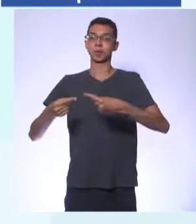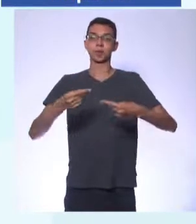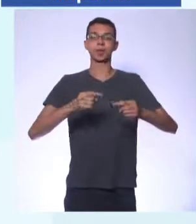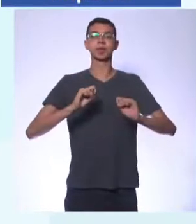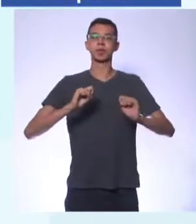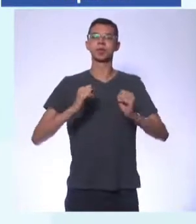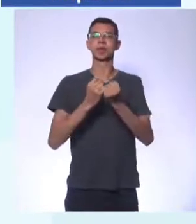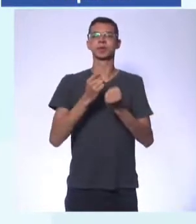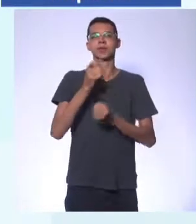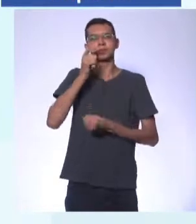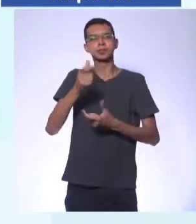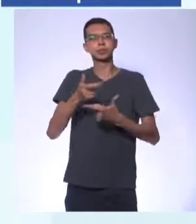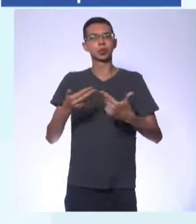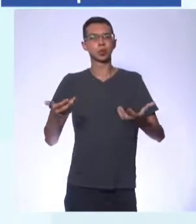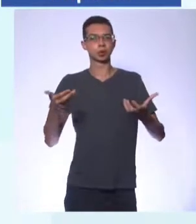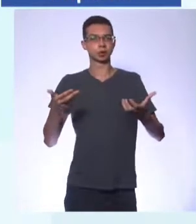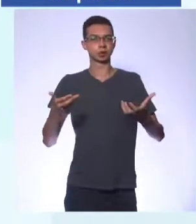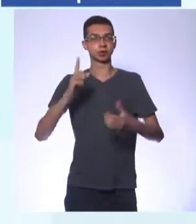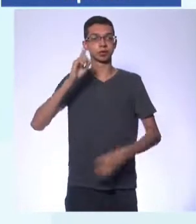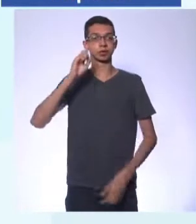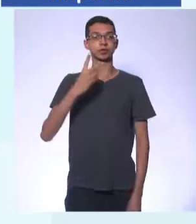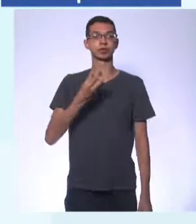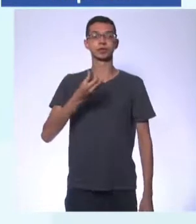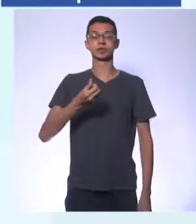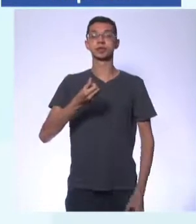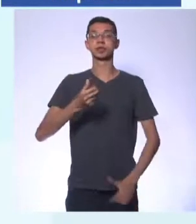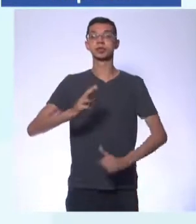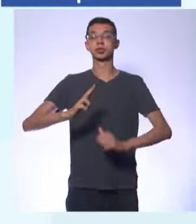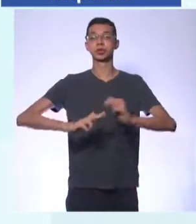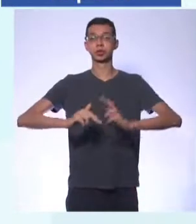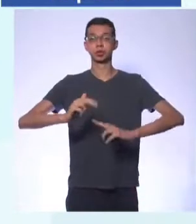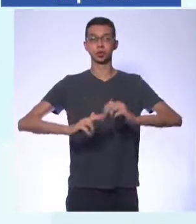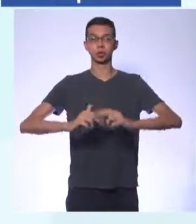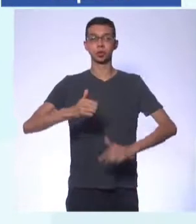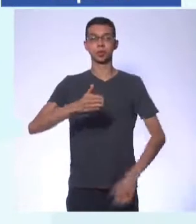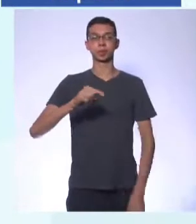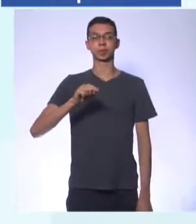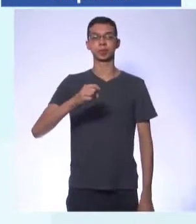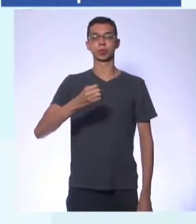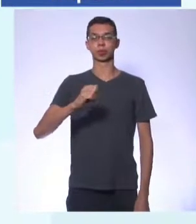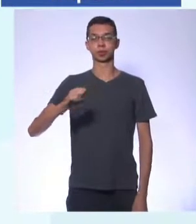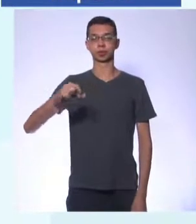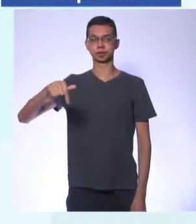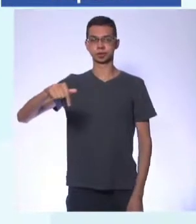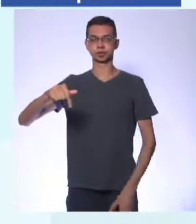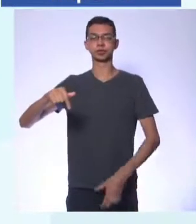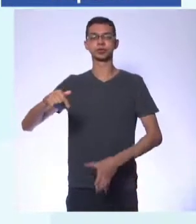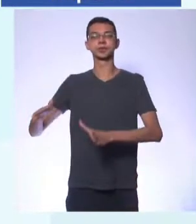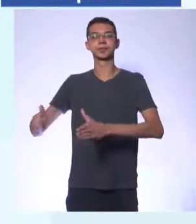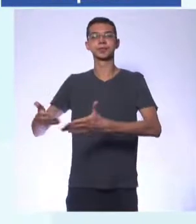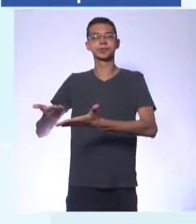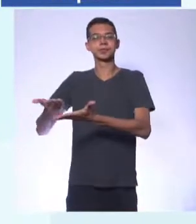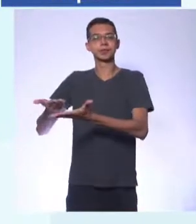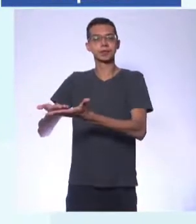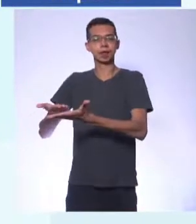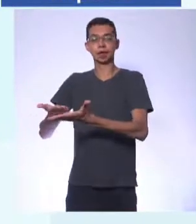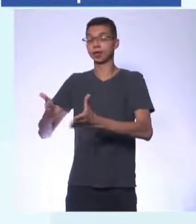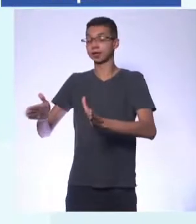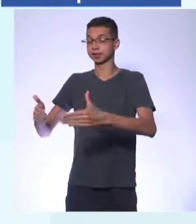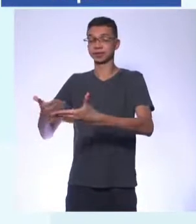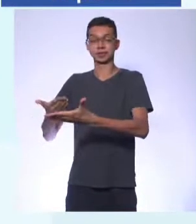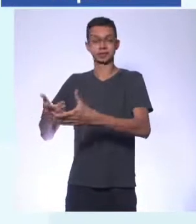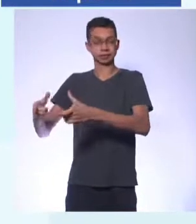interesses. No dia 26 de junho de 1887, em uma sala no Clube Naval, cedida pelo presidente do